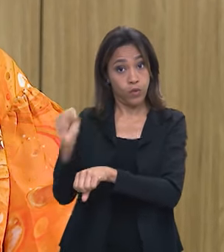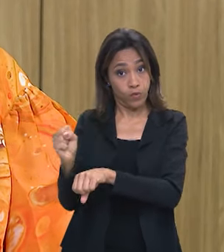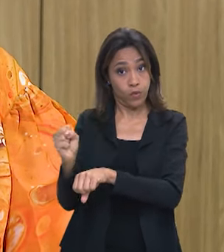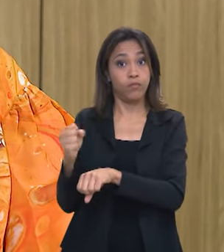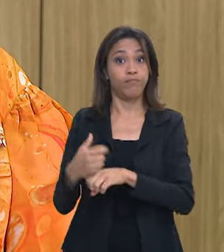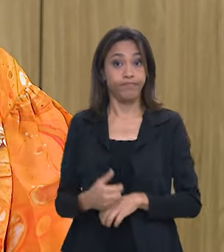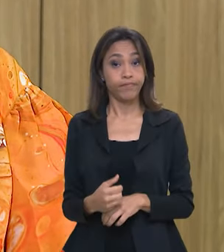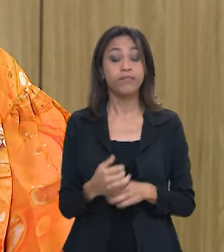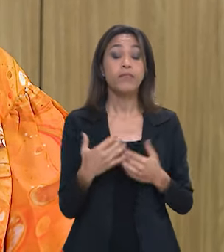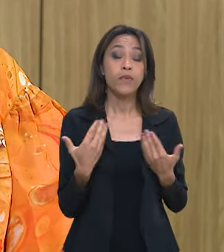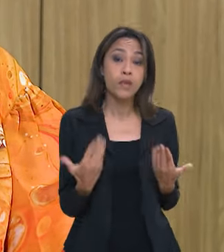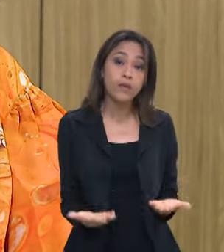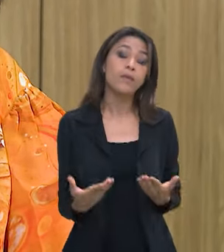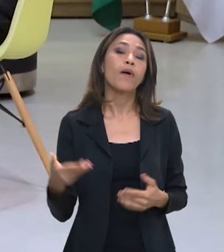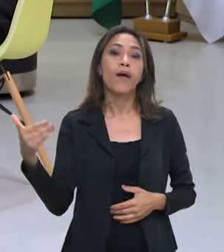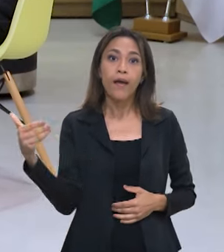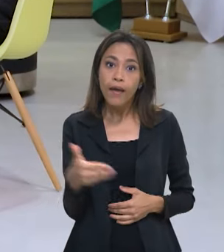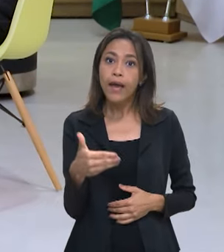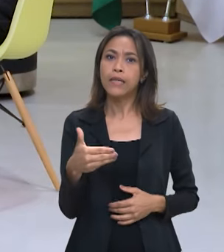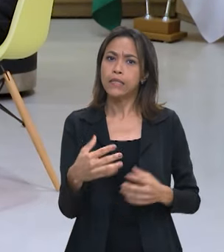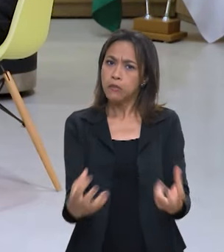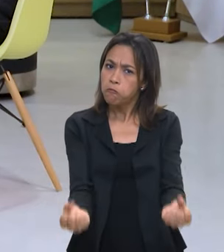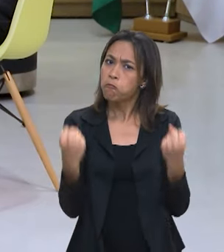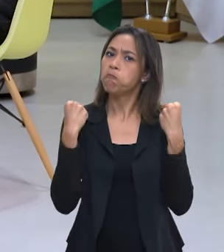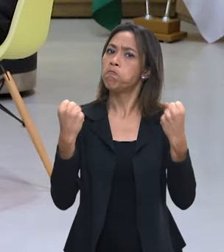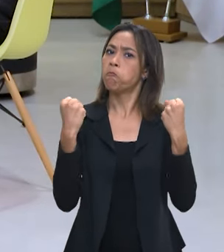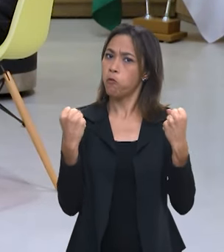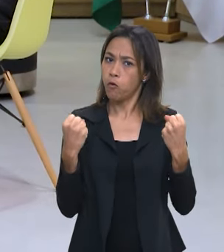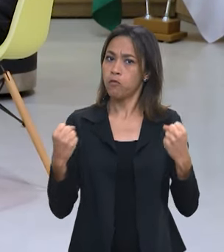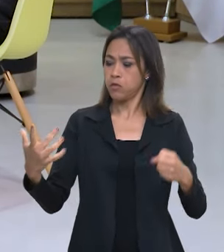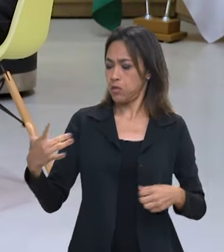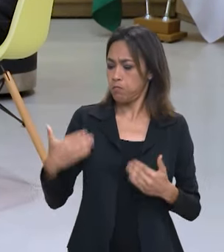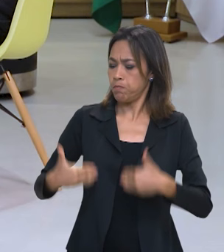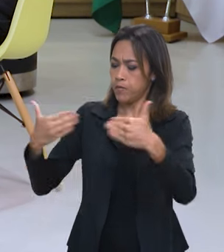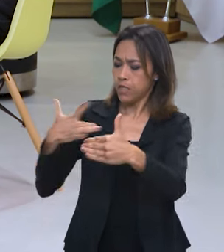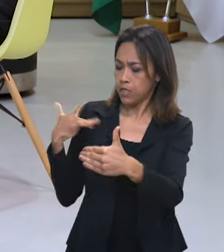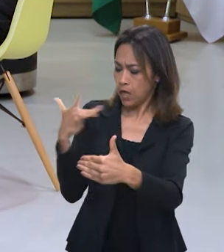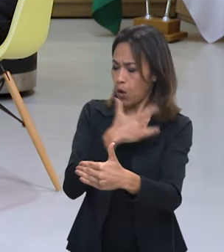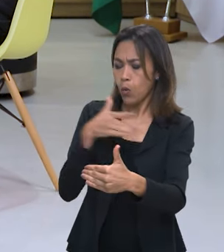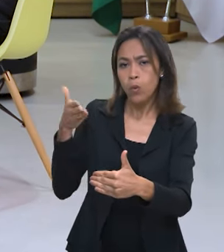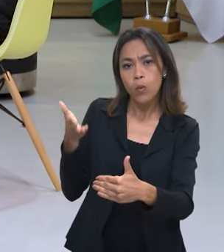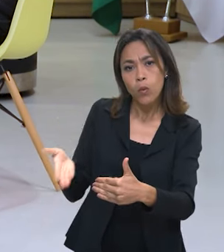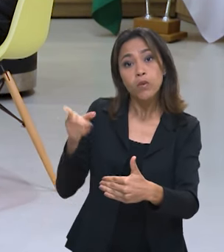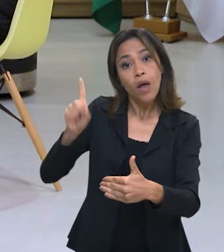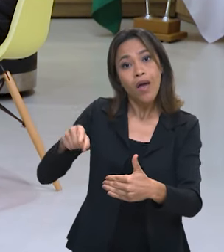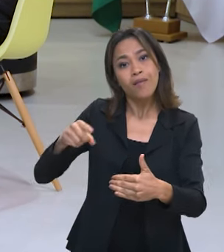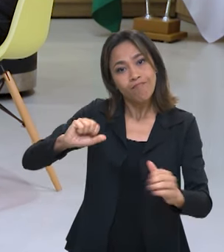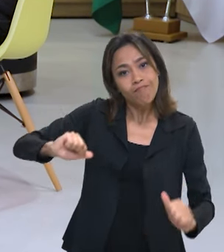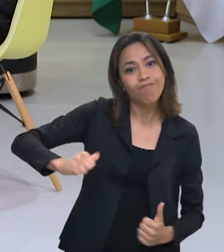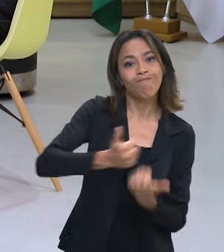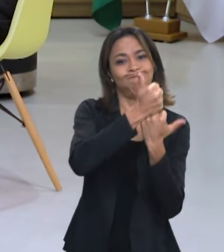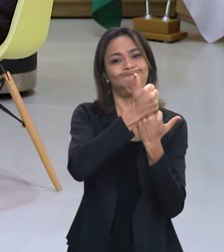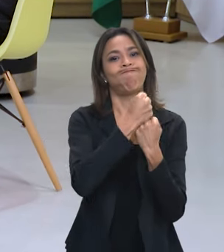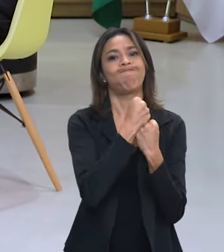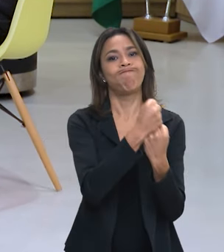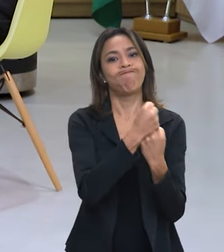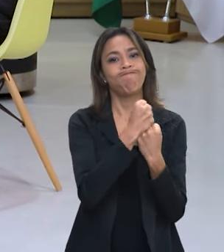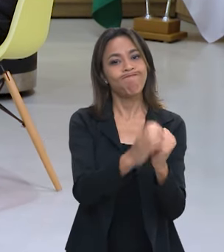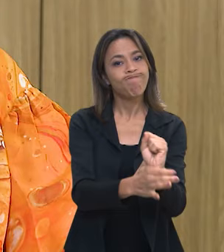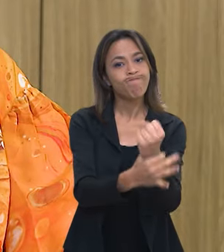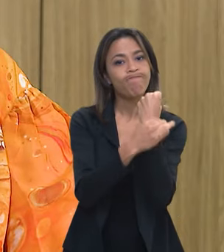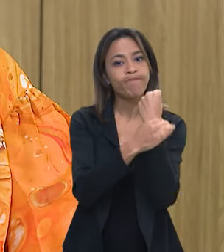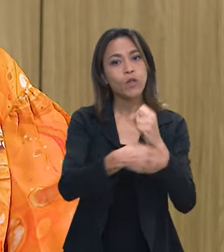seguiu. Então, essa é a força do Ministério da Saúde. A força do Ministério da Saúde está na força do SUS,